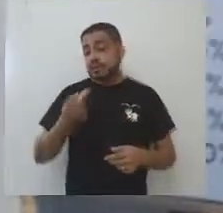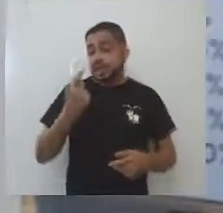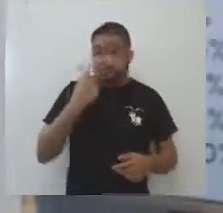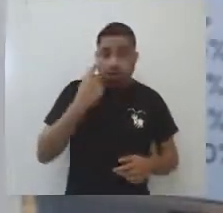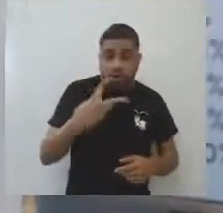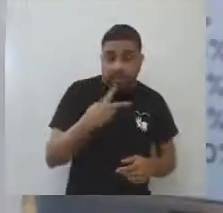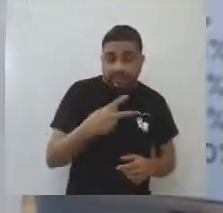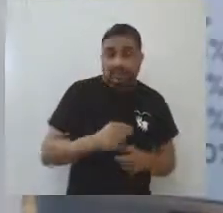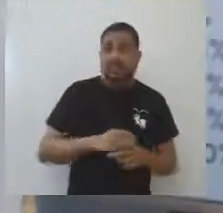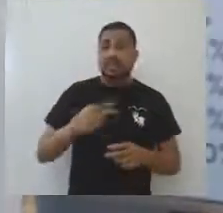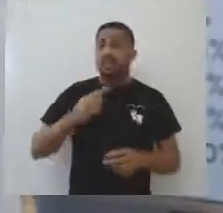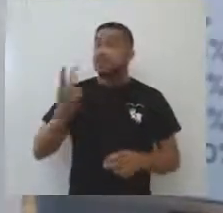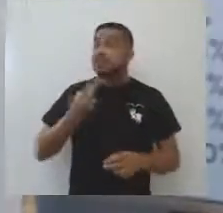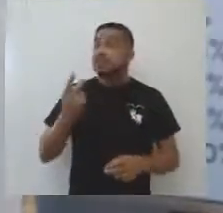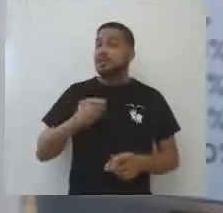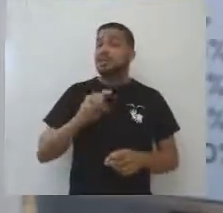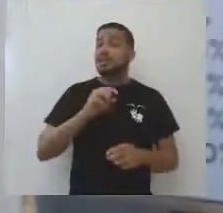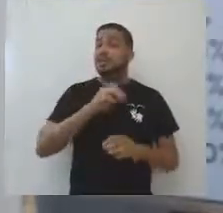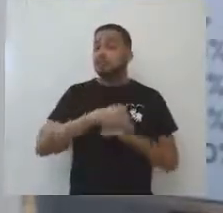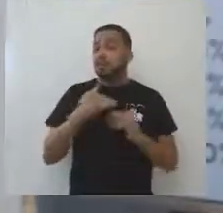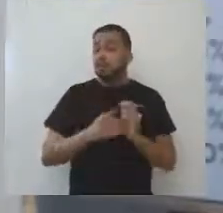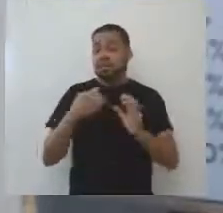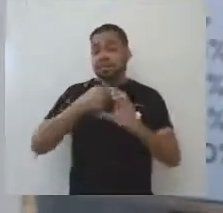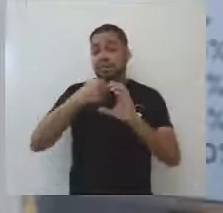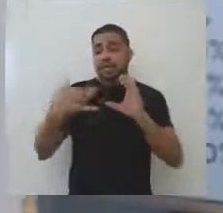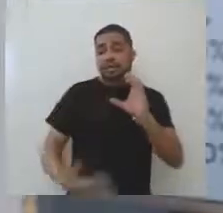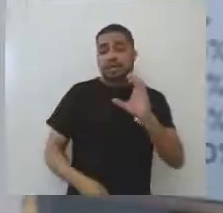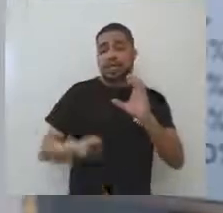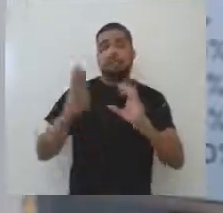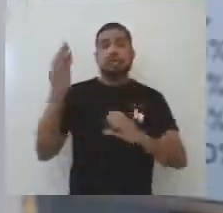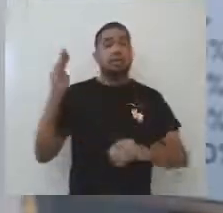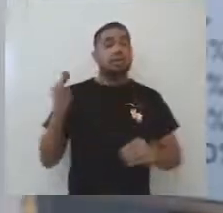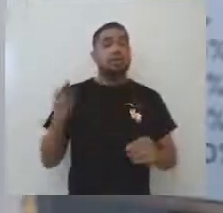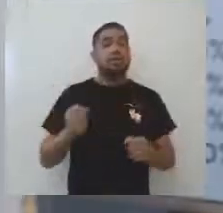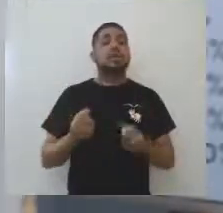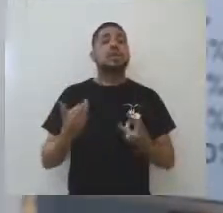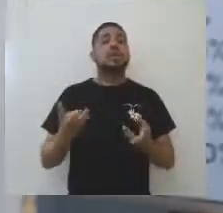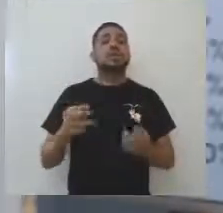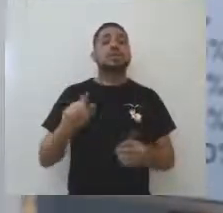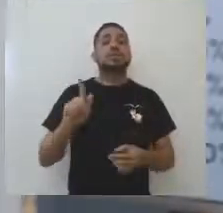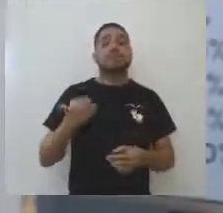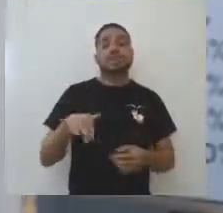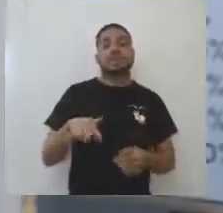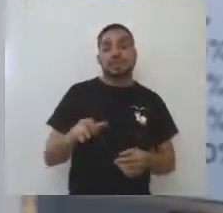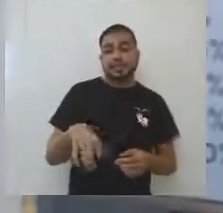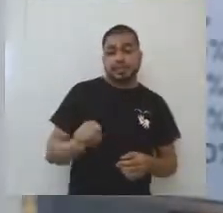Eu disse a vocês que toda característica biológica é dada por quantos genes? Mostrinho, olha para mim.